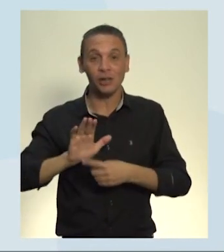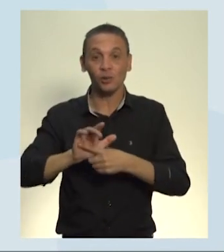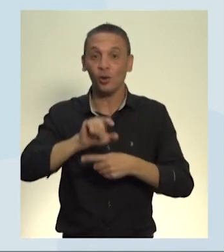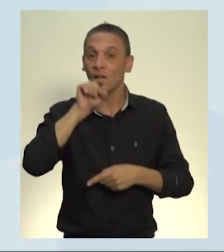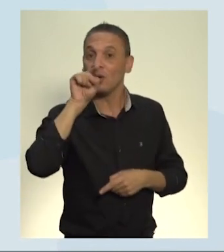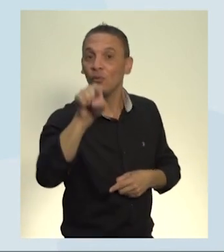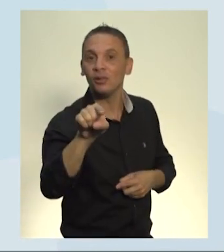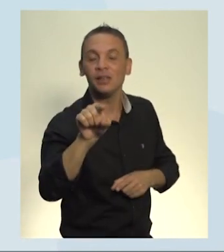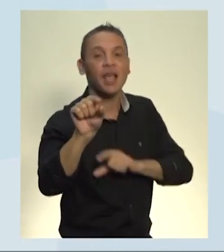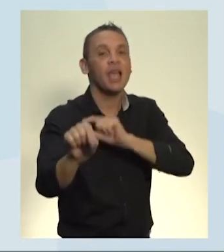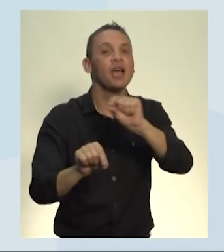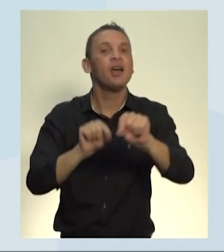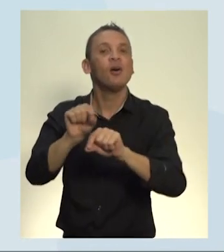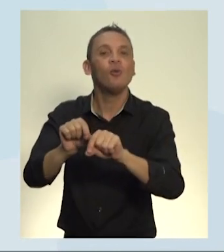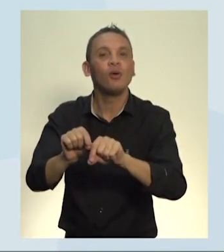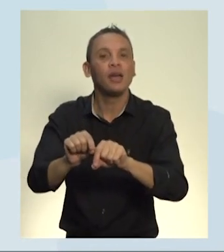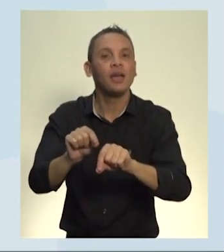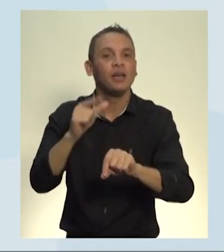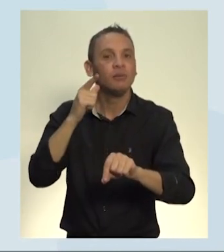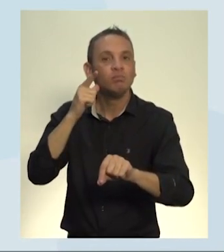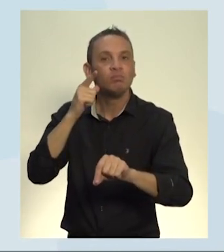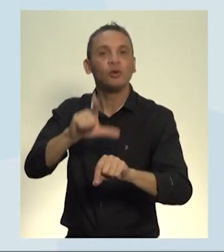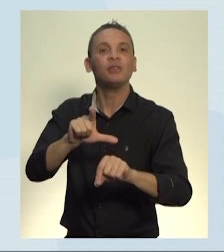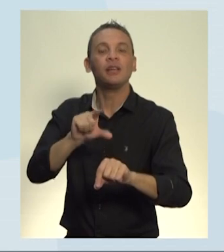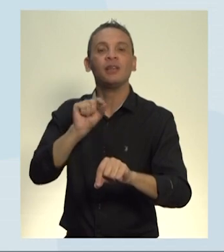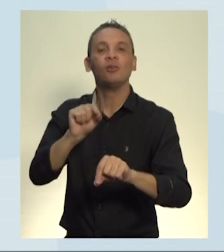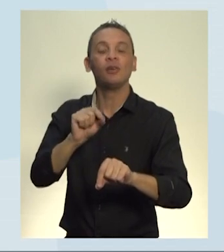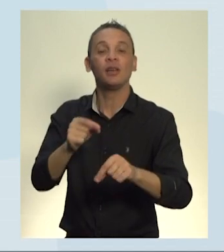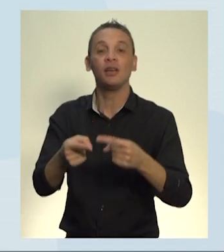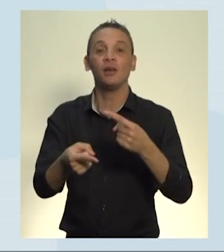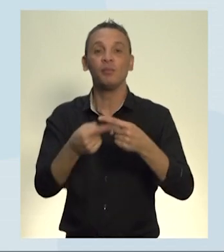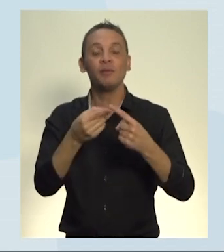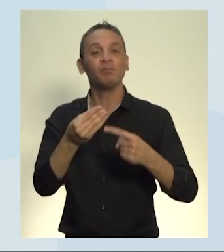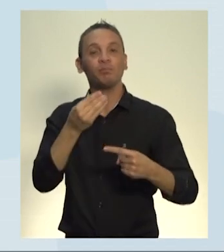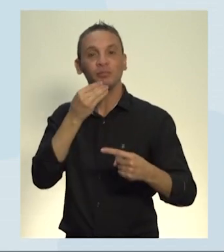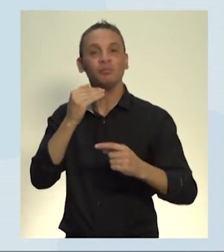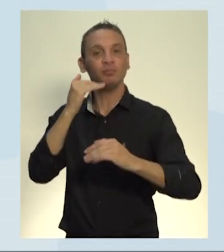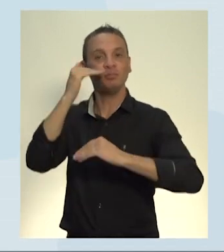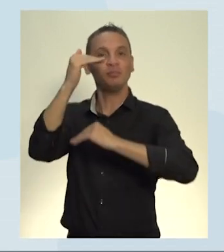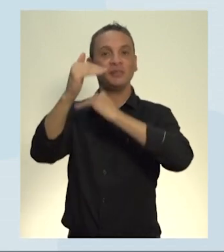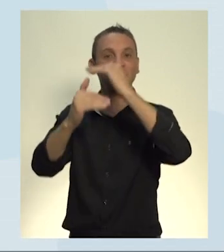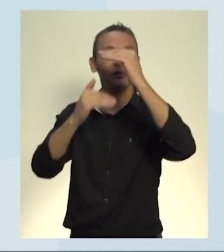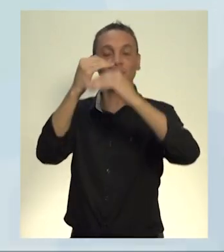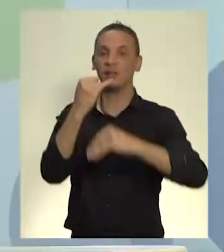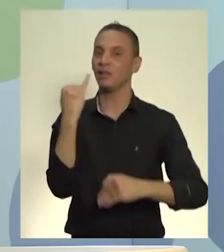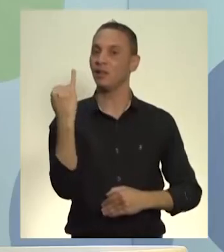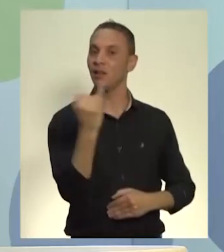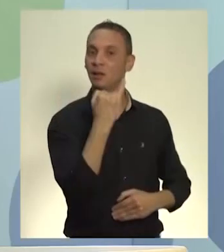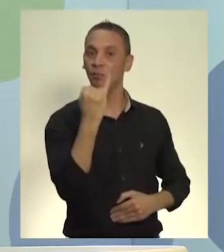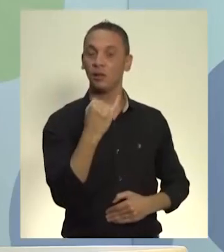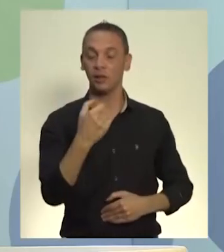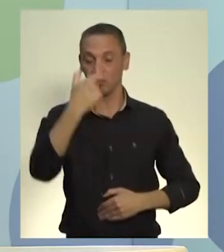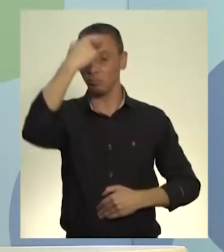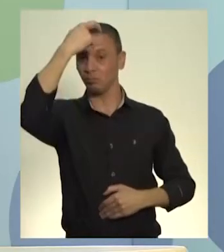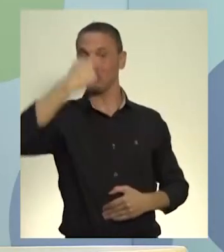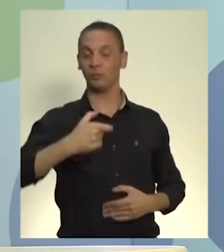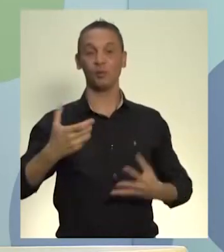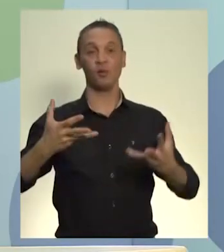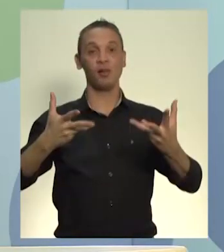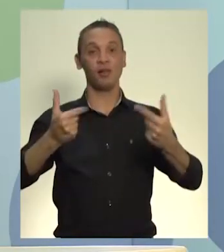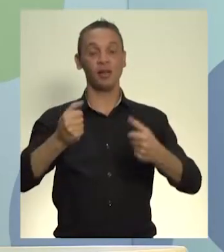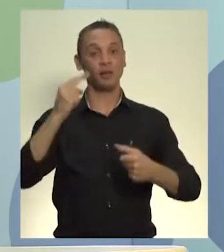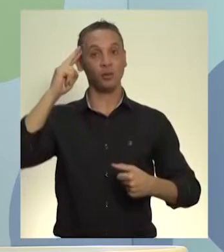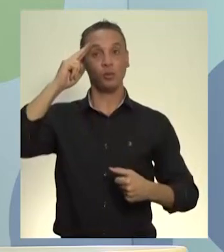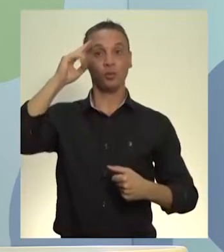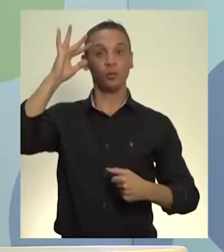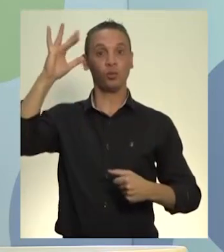você em primeiro, oportunidade de desenvolver um ponto forte muito bacana para vocês conseguirem um